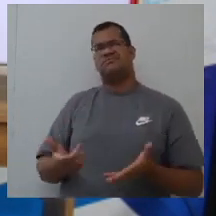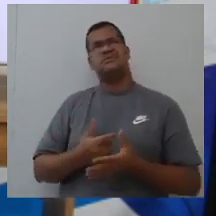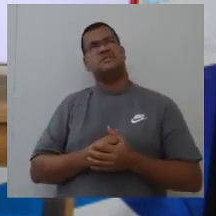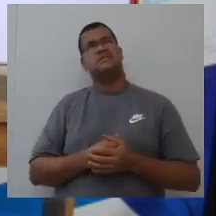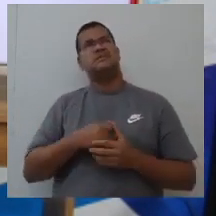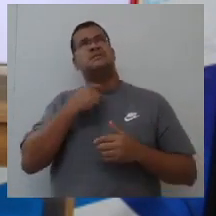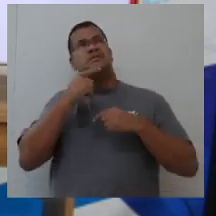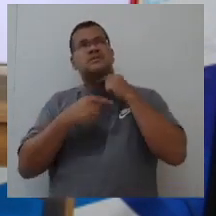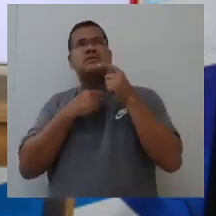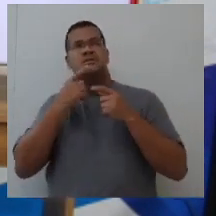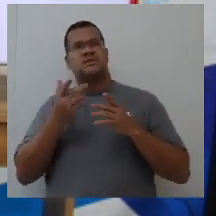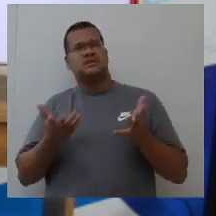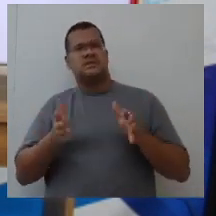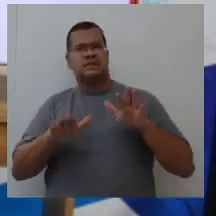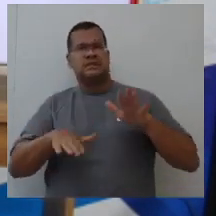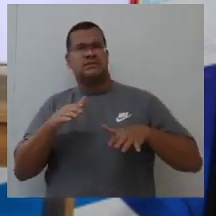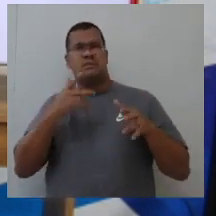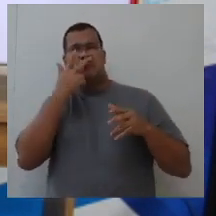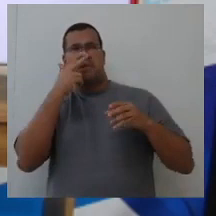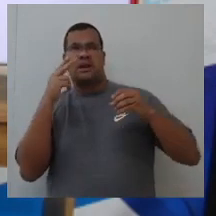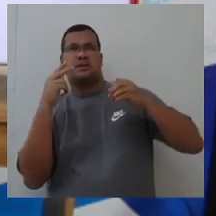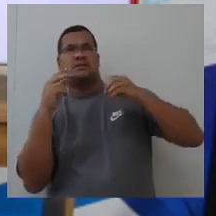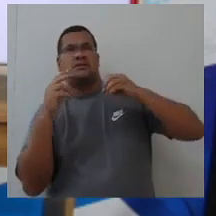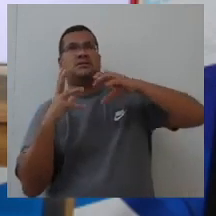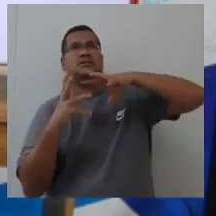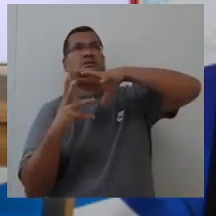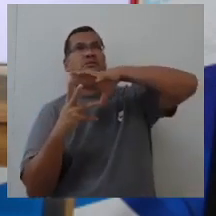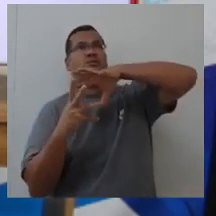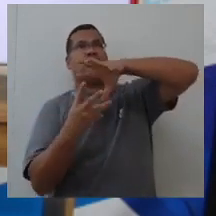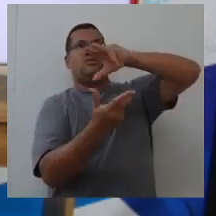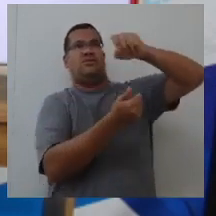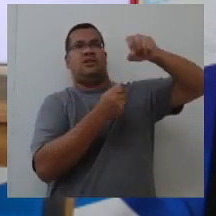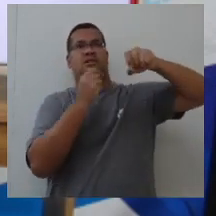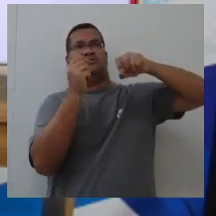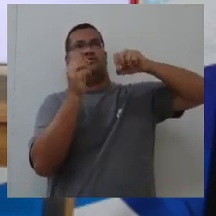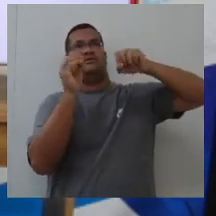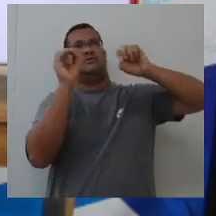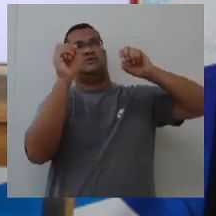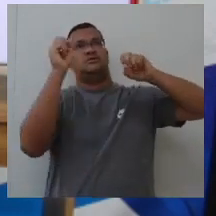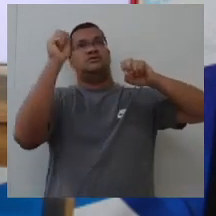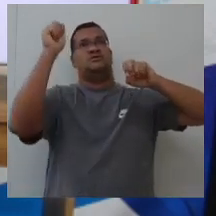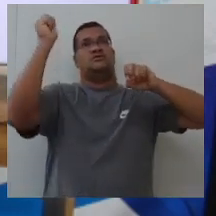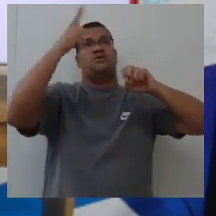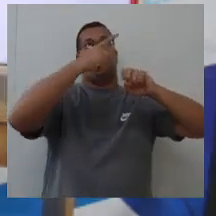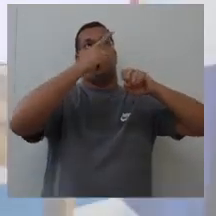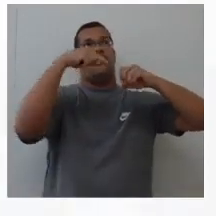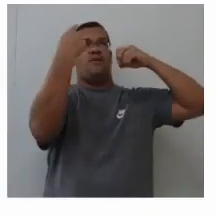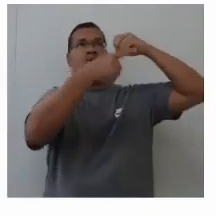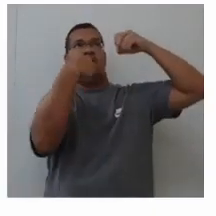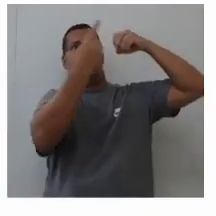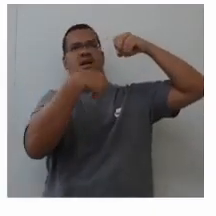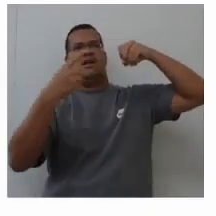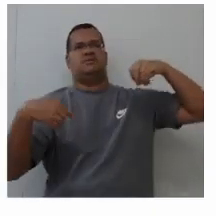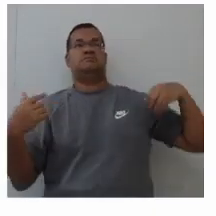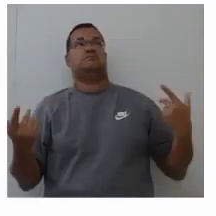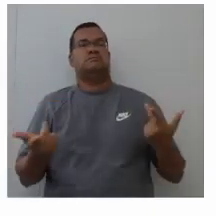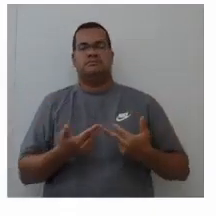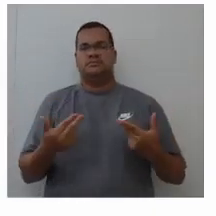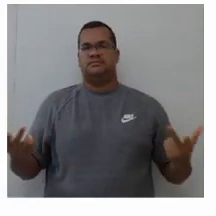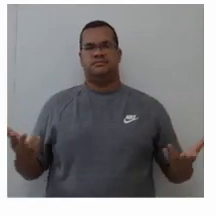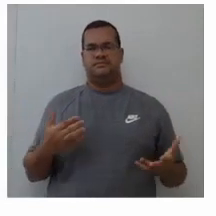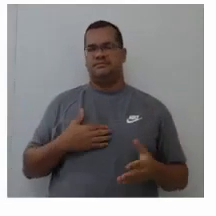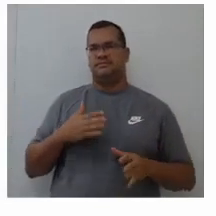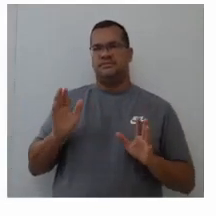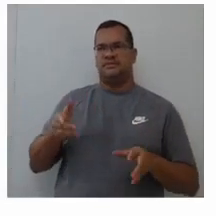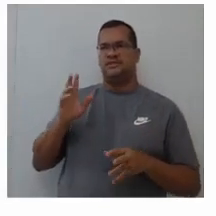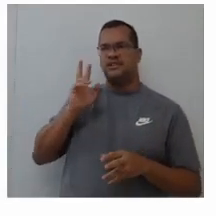será que isso tem a ver com galáxia, com o sistema solar? Né? Percebe aí a ideia? Então, veja como aparece